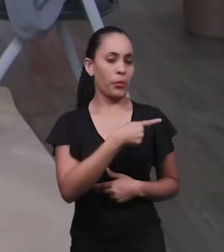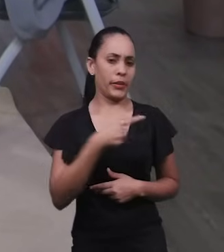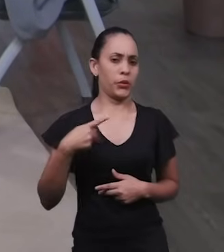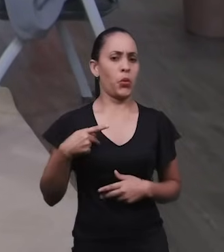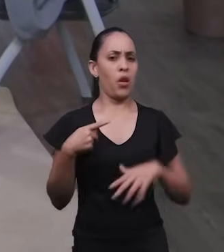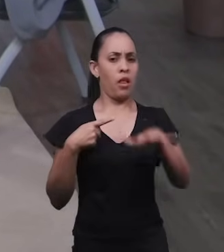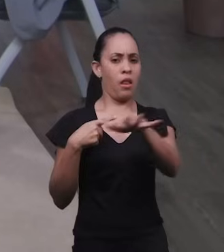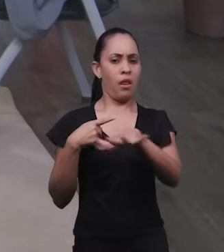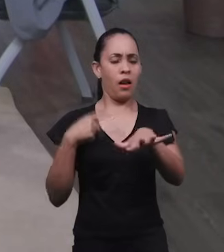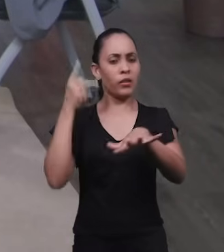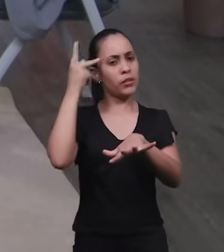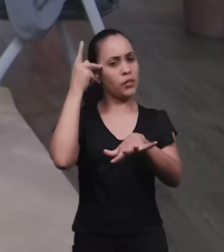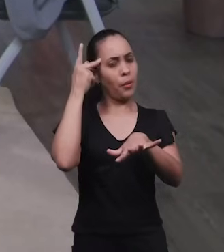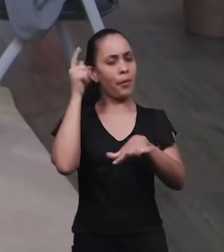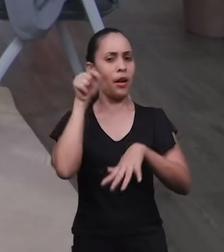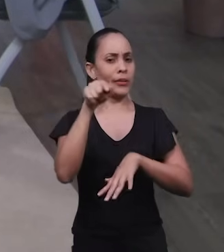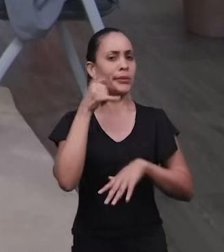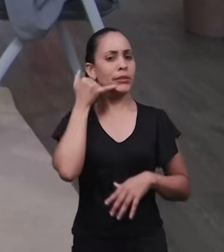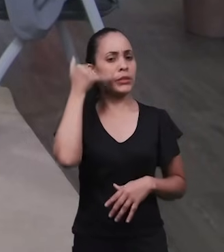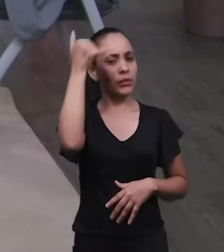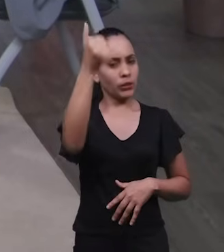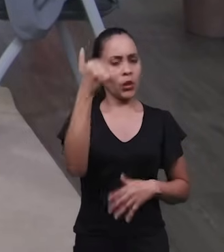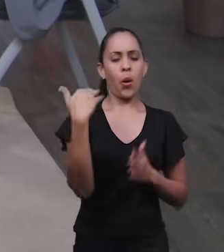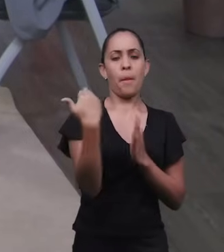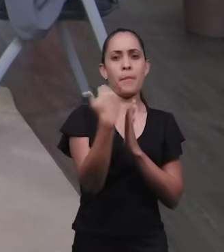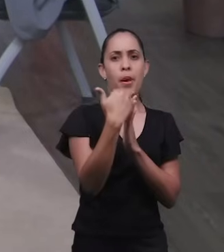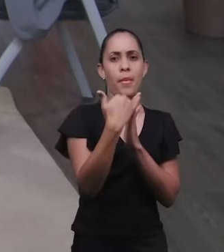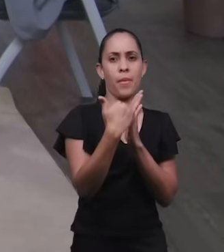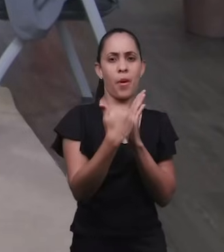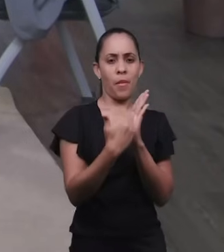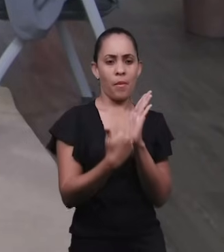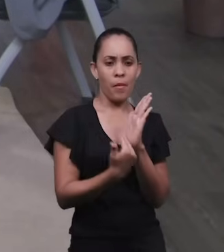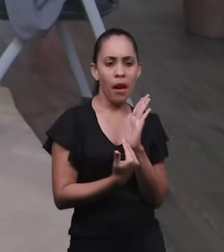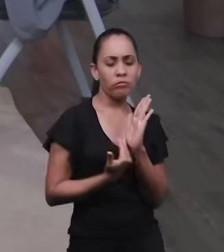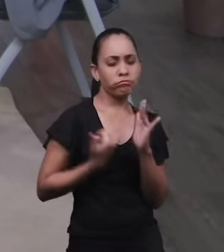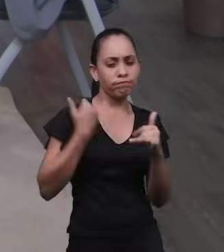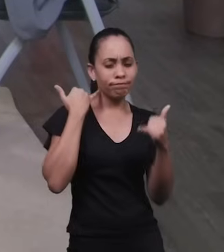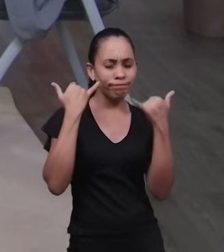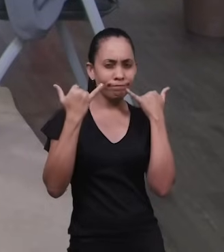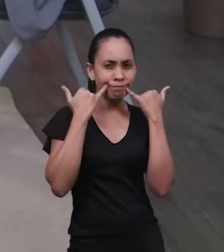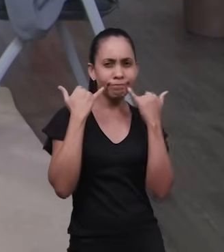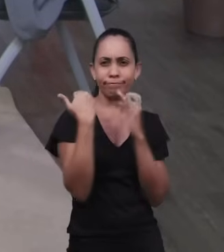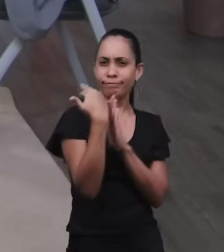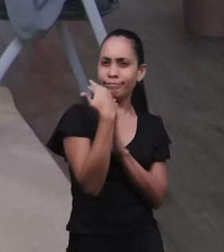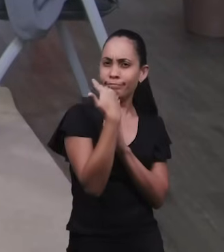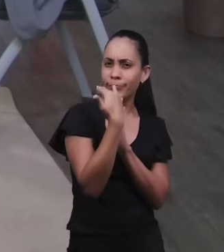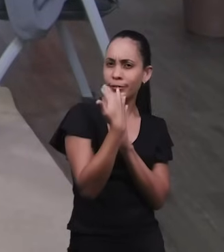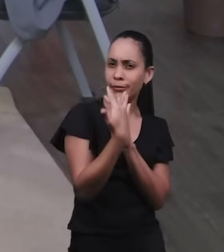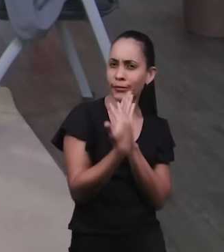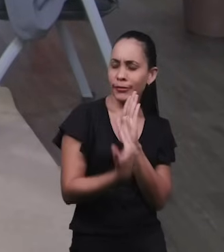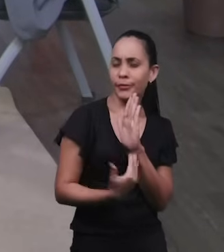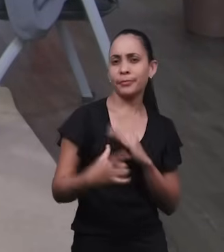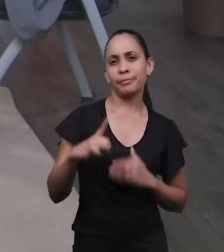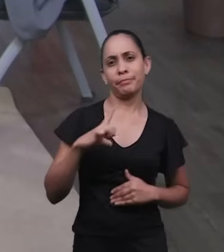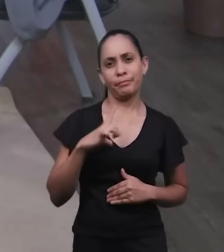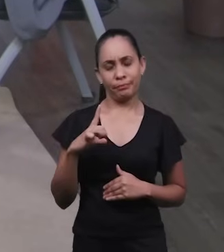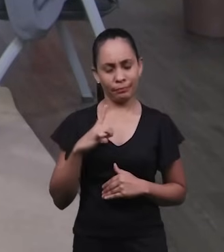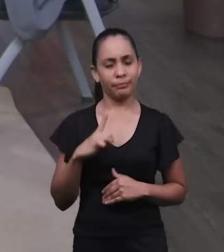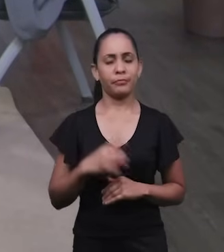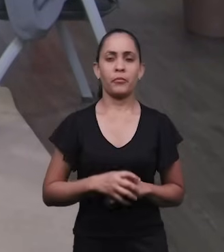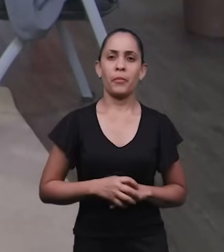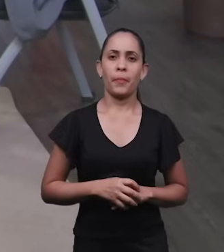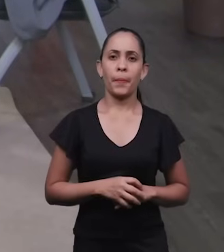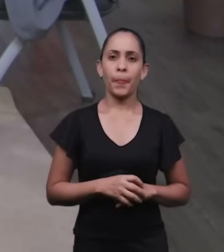pastor lá em São Paulo. Nós pegamos os dados desse irmão que acabou de